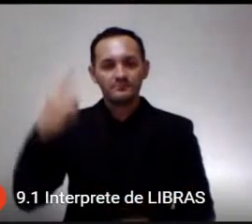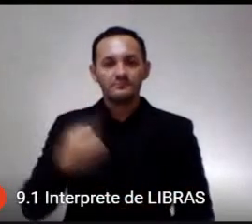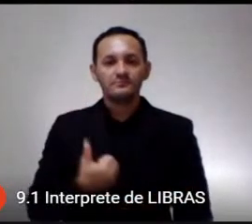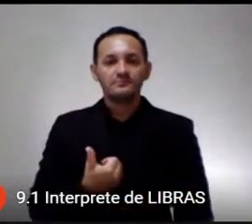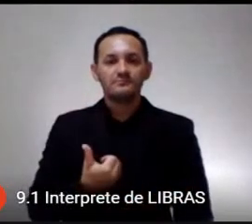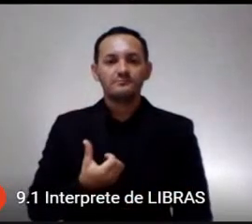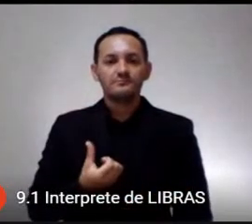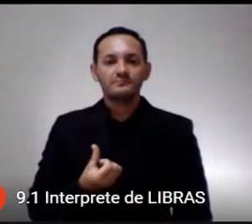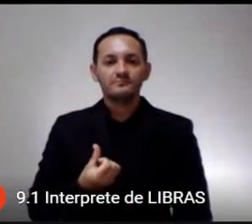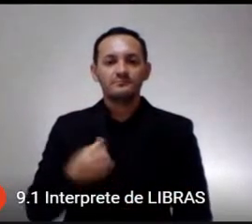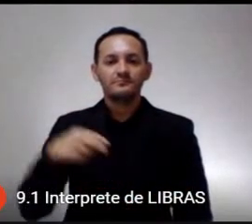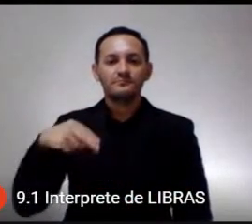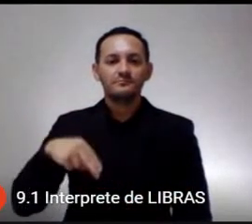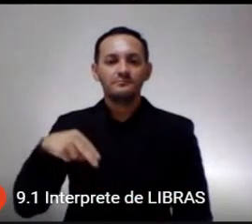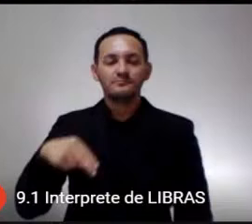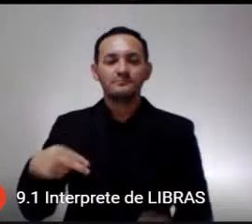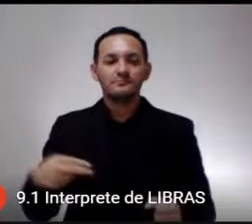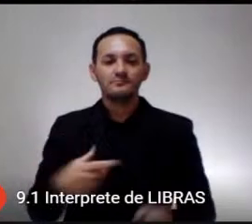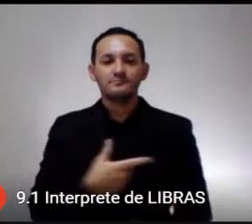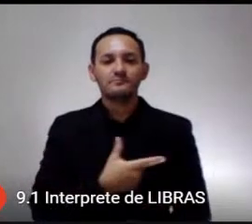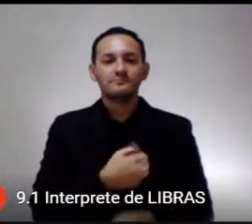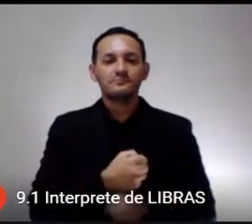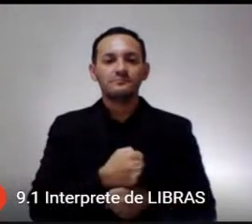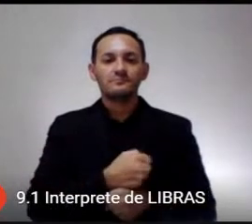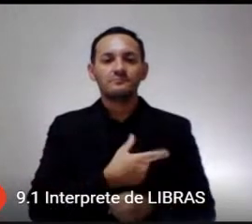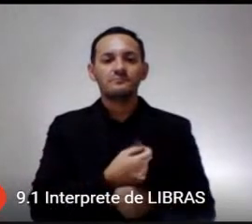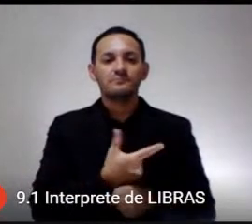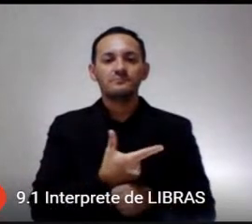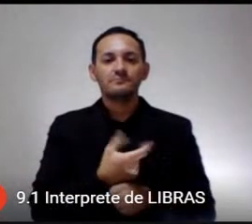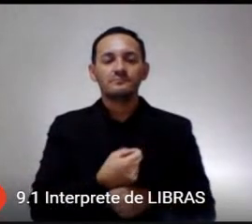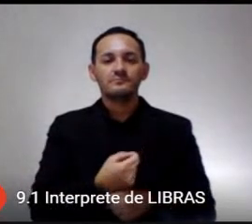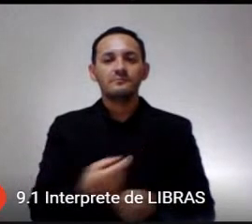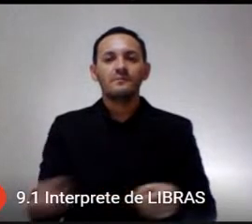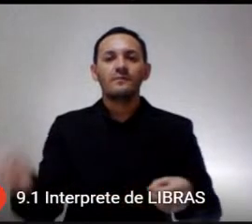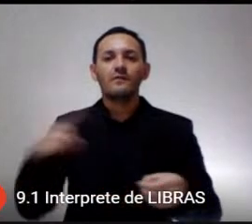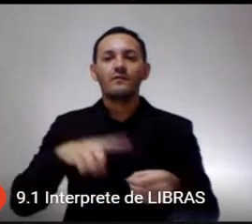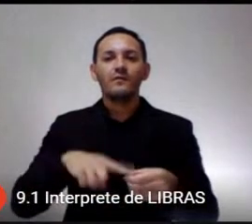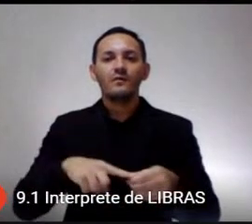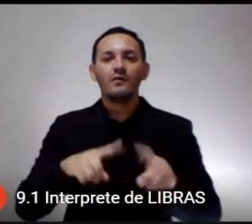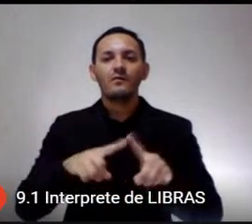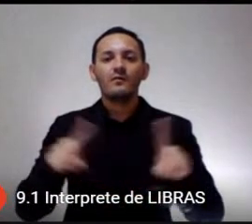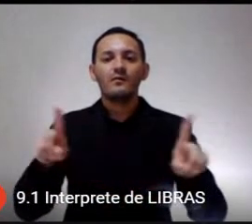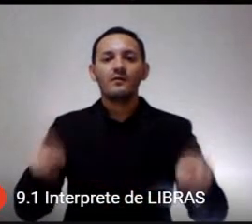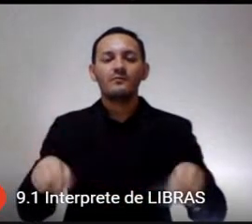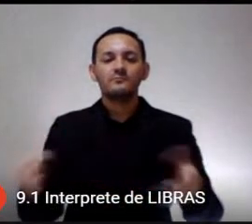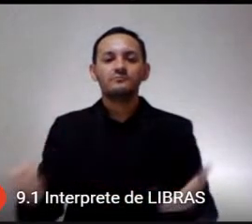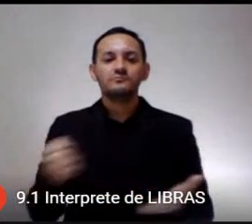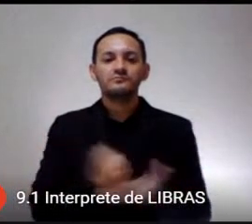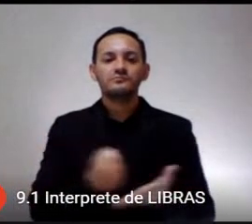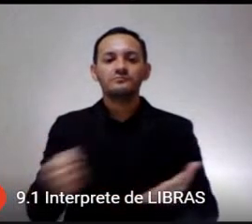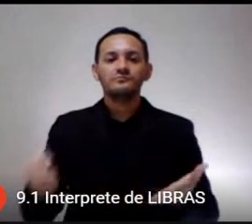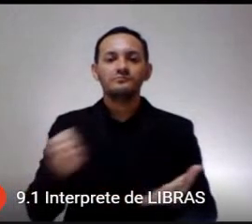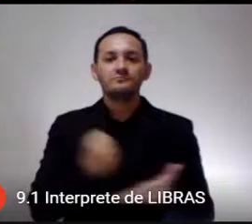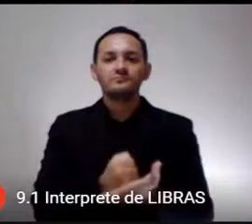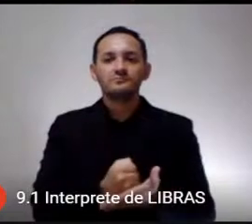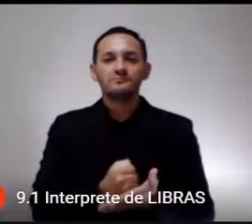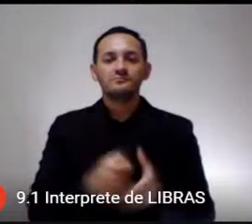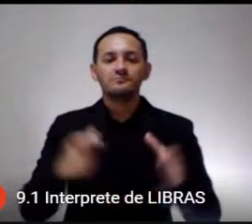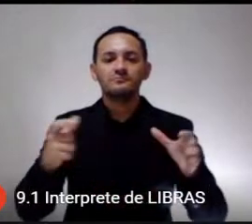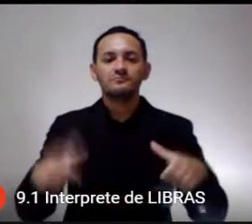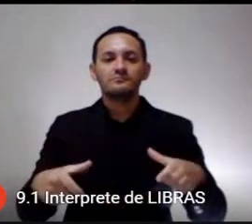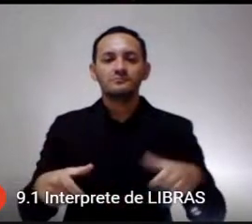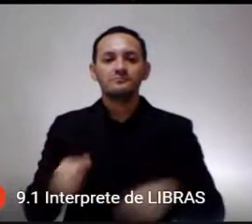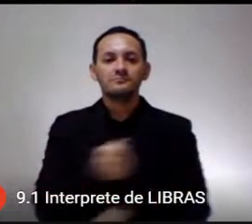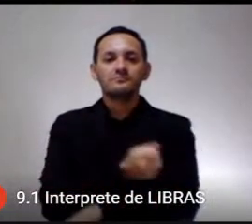de 2020, com ônus para o órgão de origem para continuar prestando serviço junto ao cartório da primeira zona eleitoral com sede